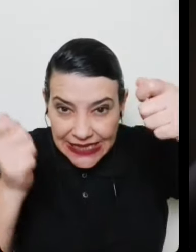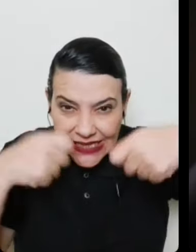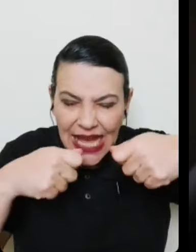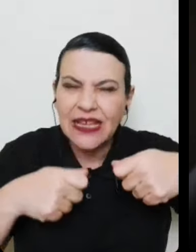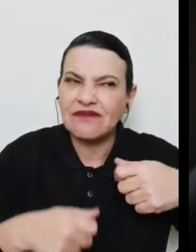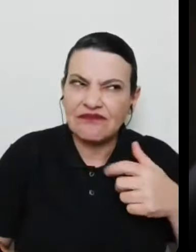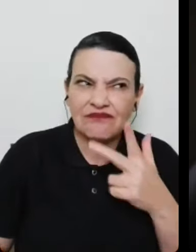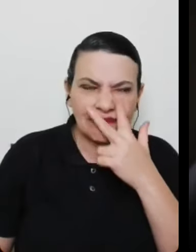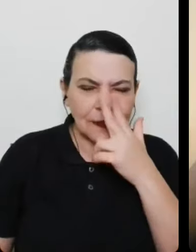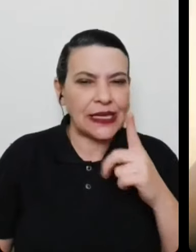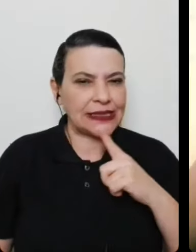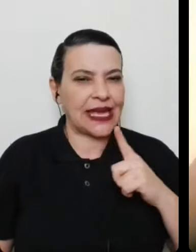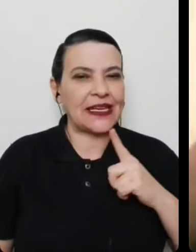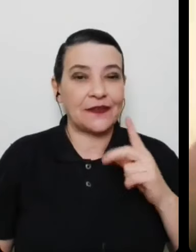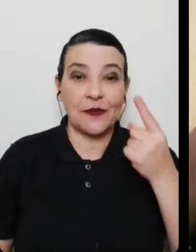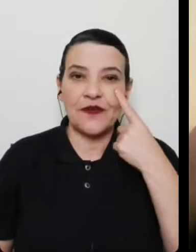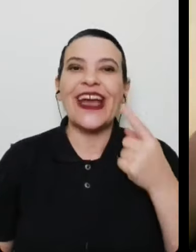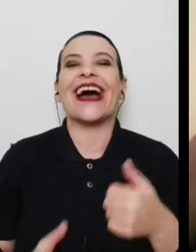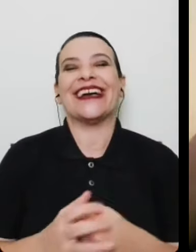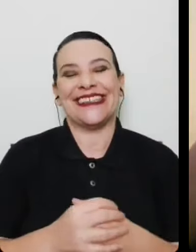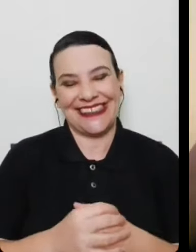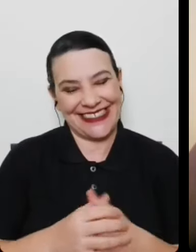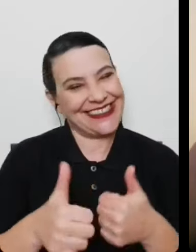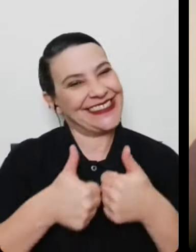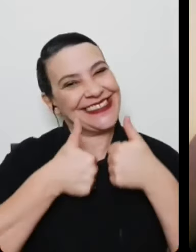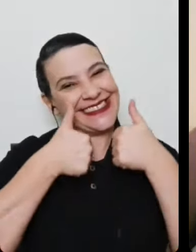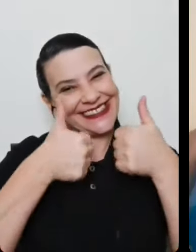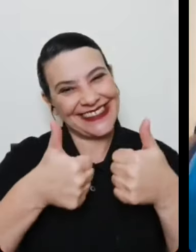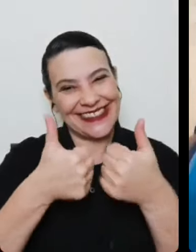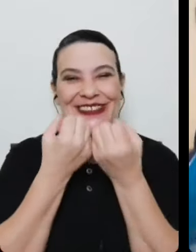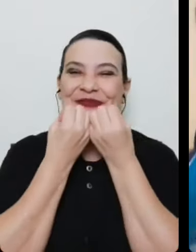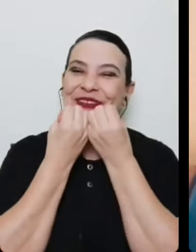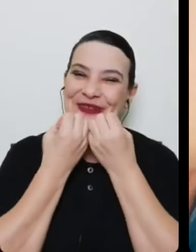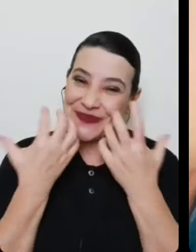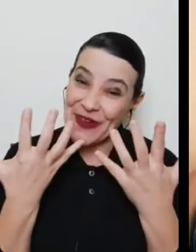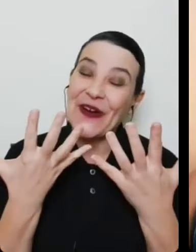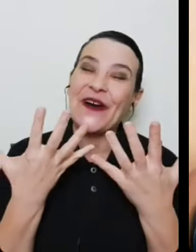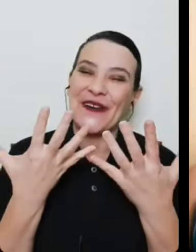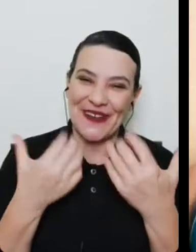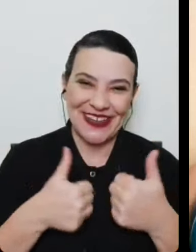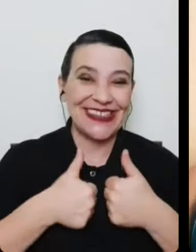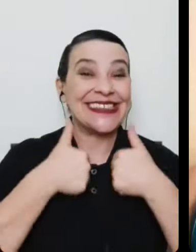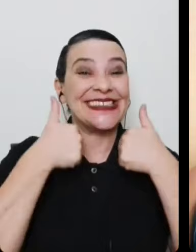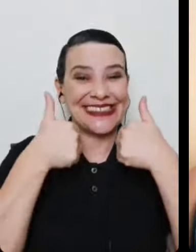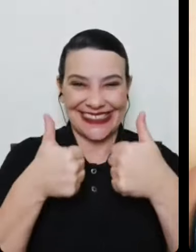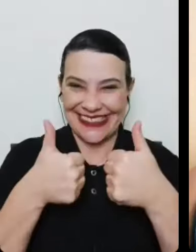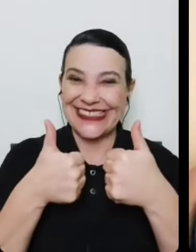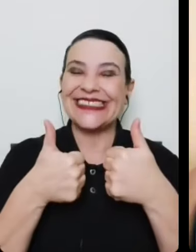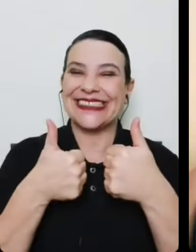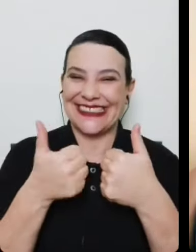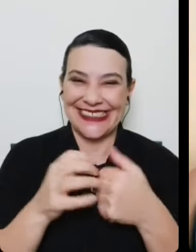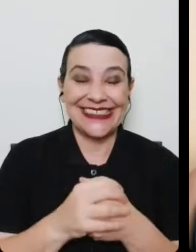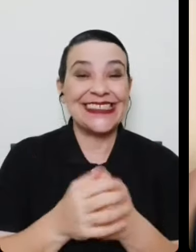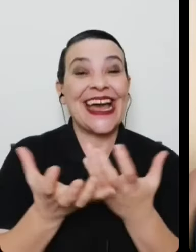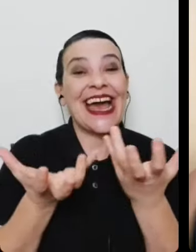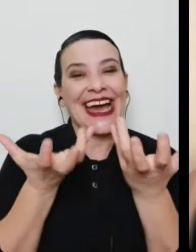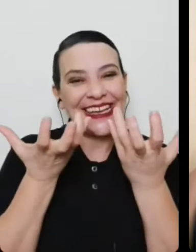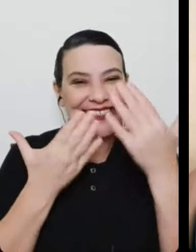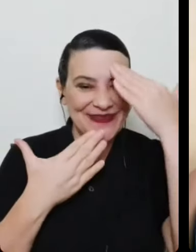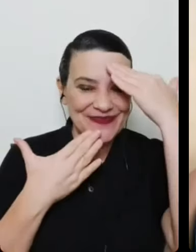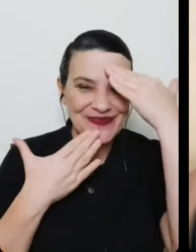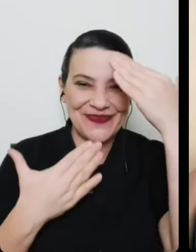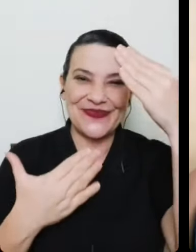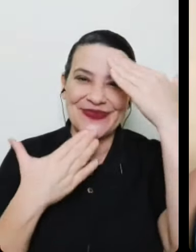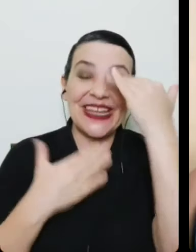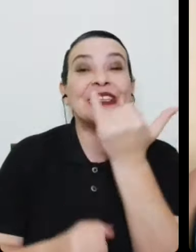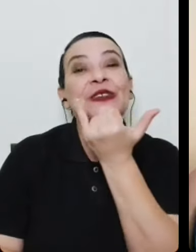luz aqui. Vamos lá. Tá. Ah, agora sim. Melhorou? A gente queria muito, muito obrigada, né? Desculpa